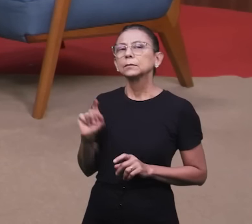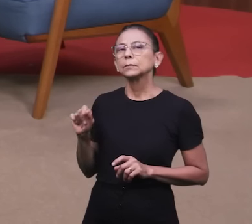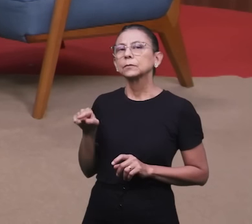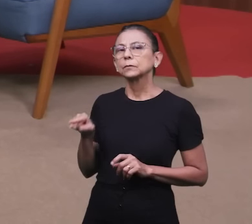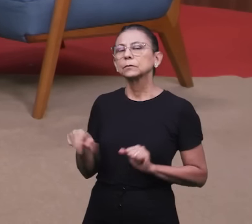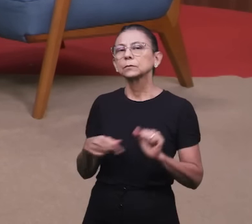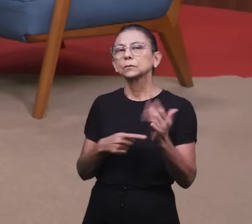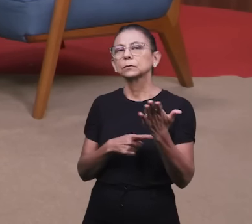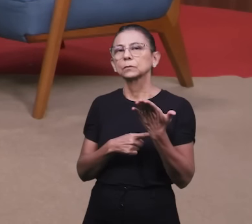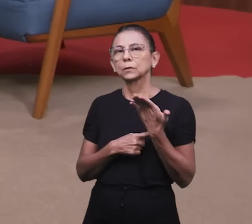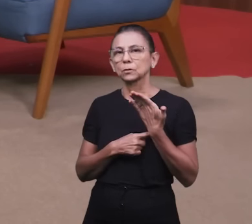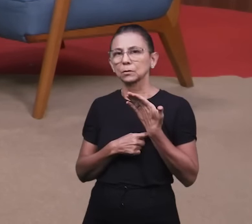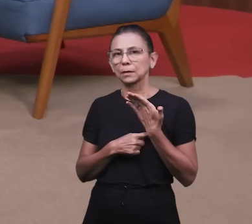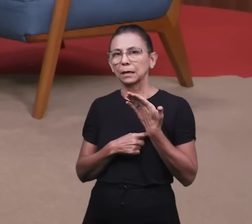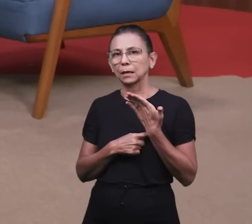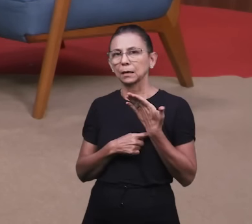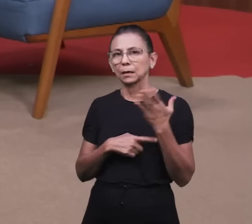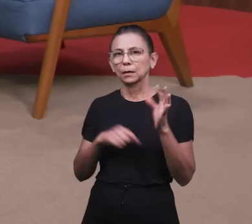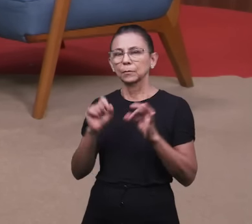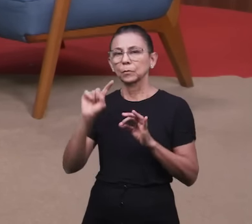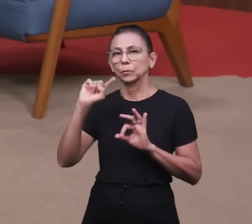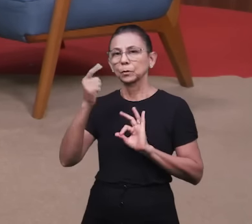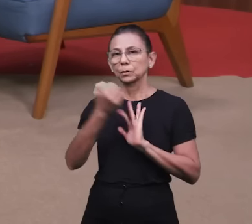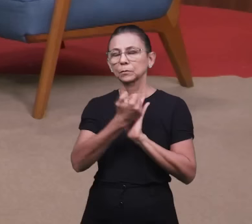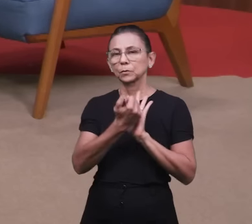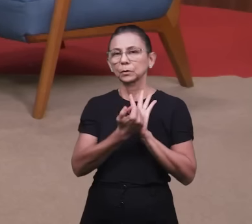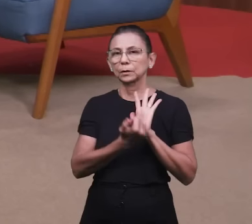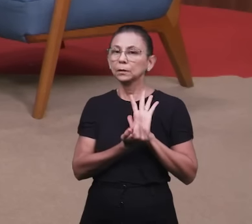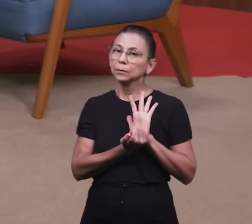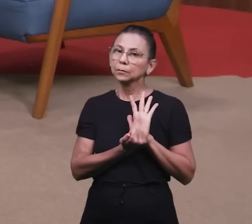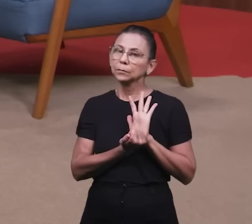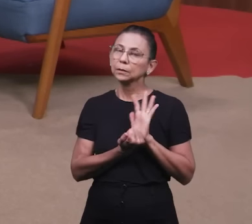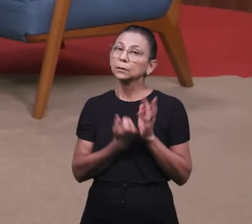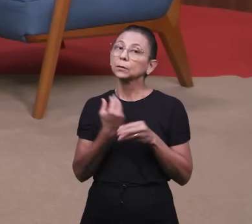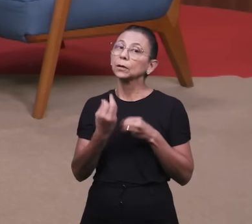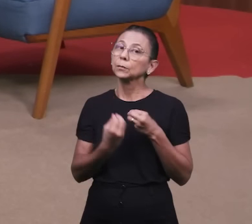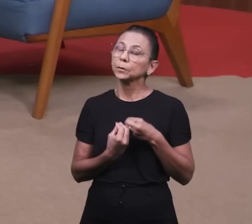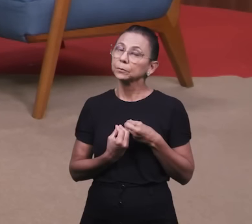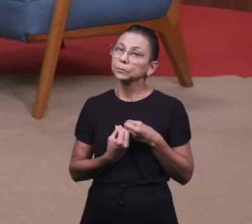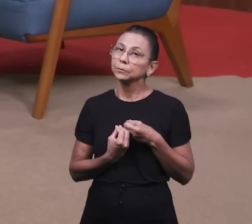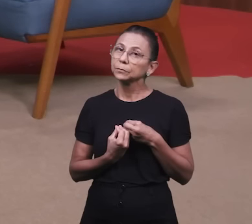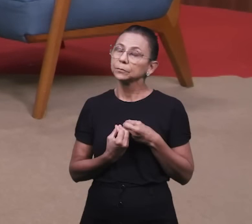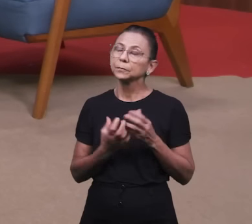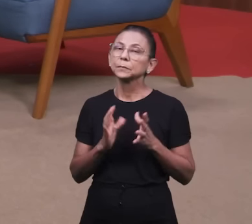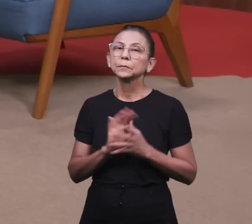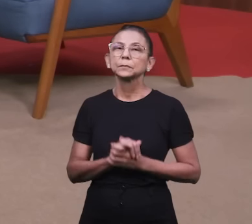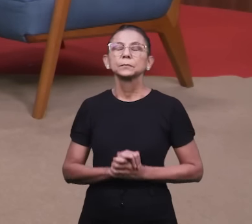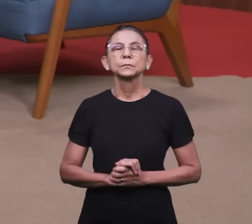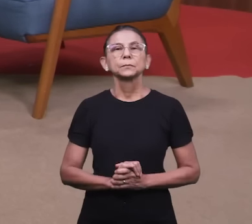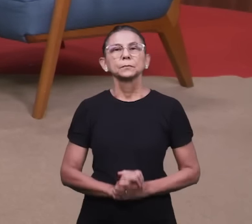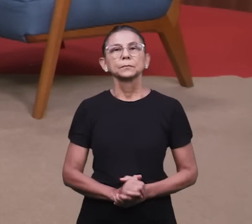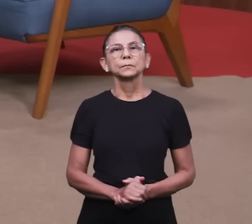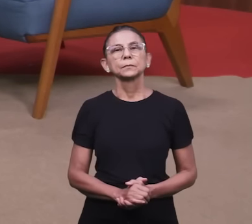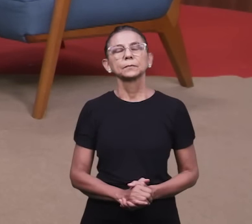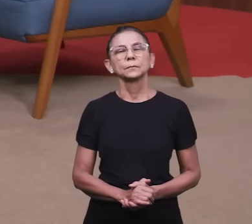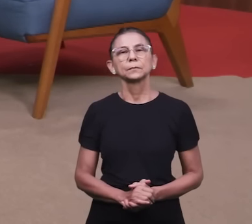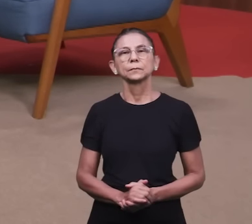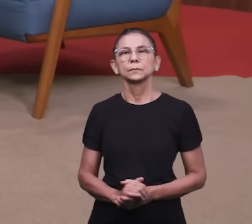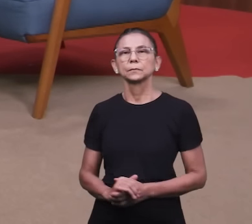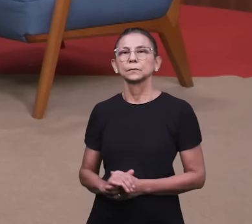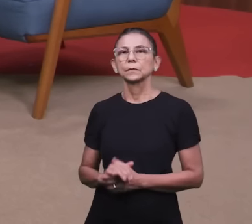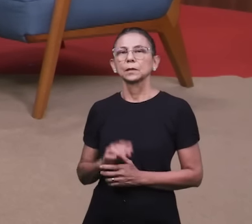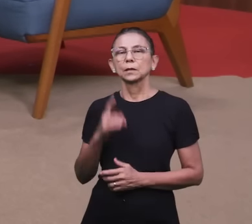você nos ajudar a fazer a próxima edição desse quadro e como é que vai funcionar você vai ser